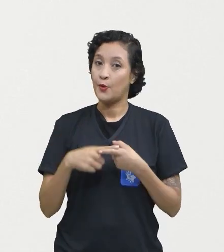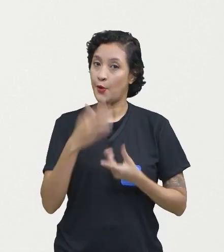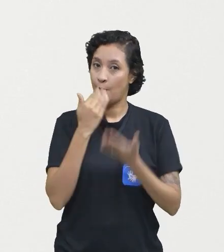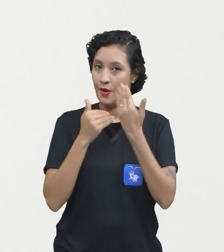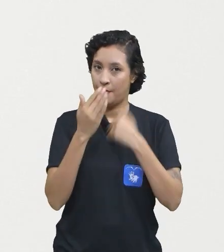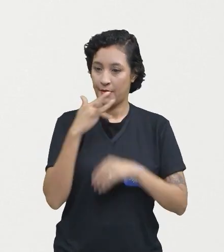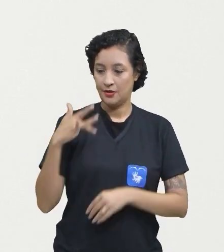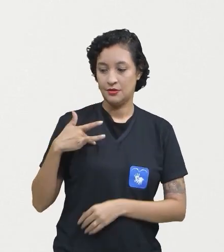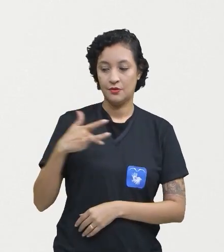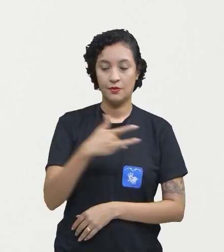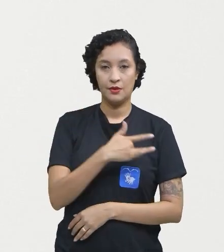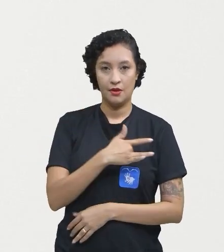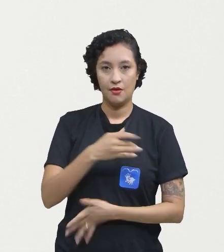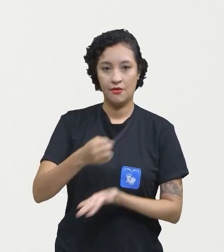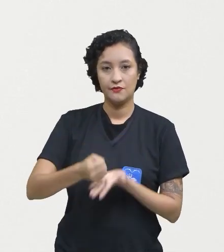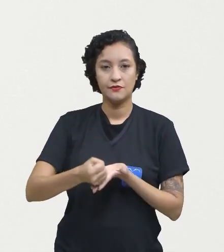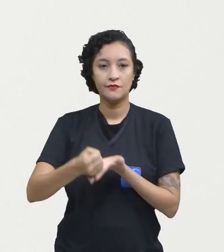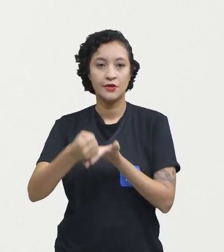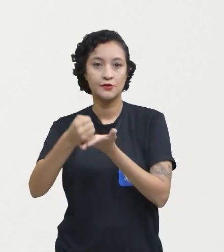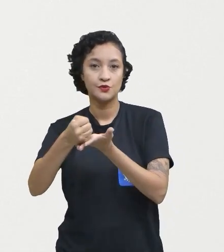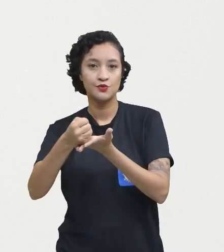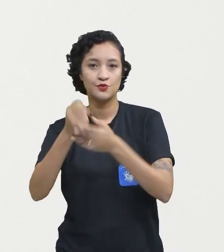saudáveis ajudam